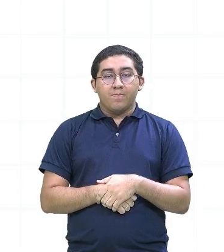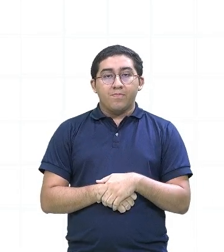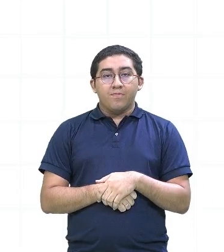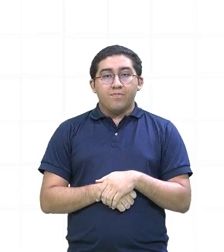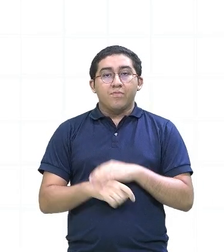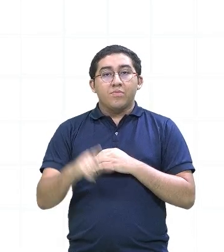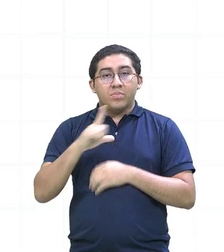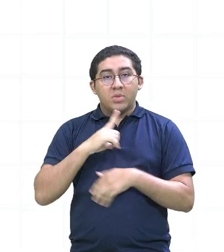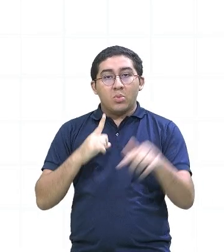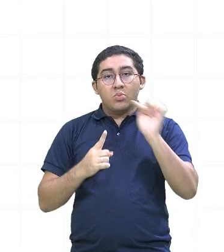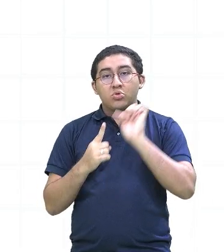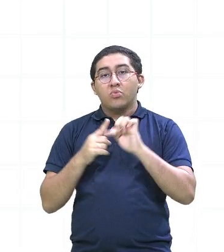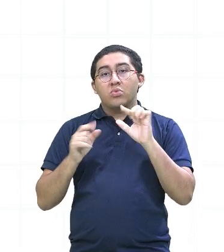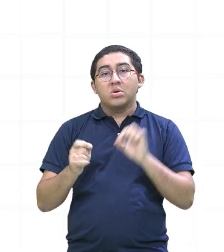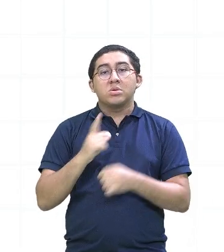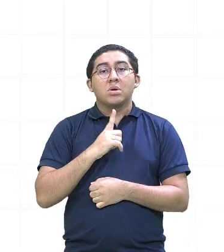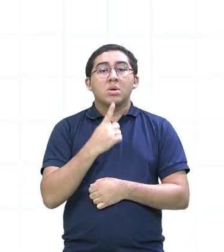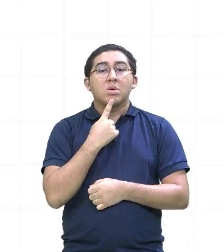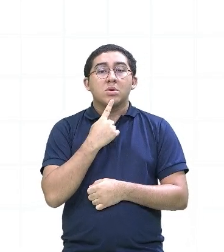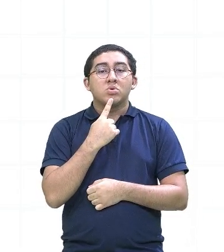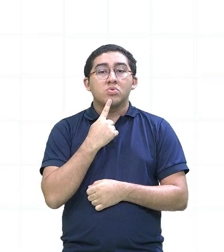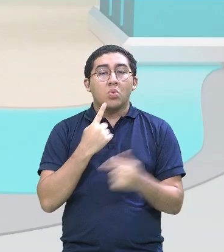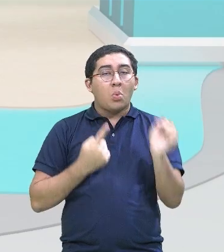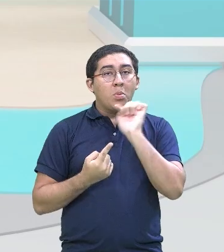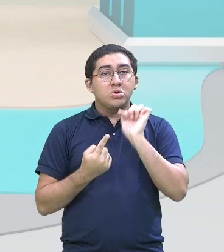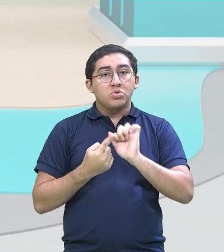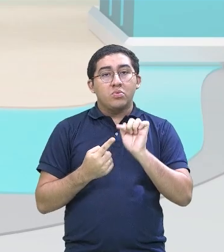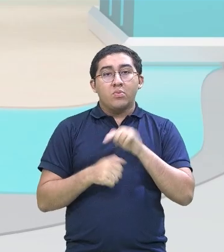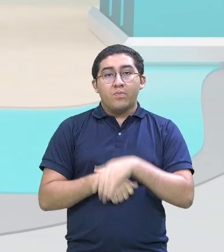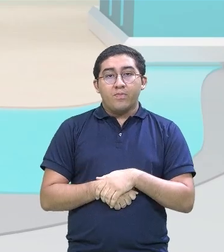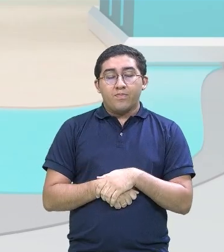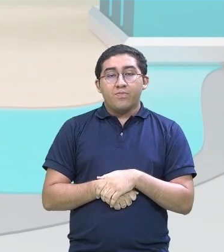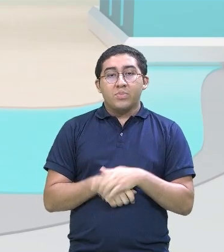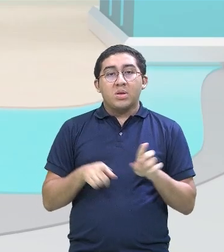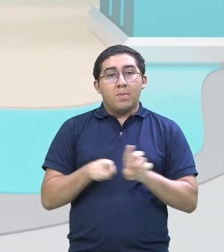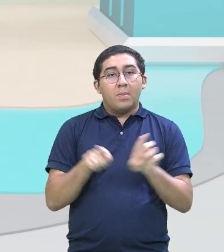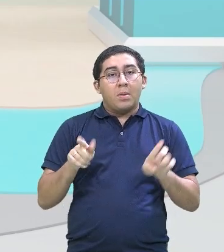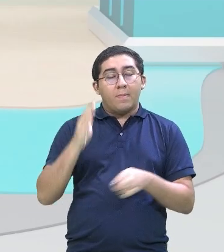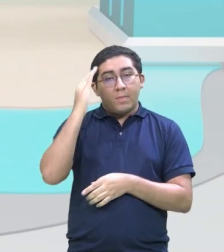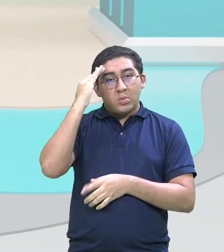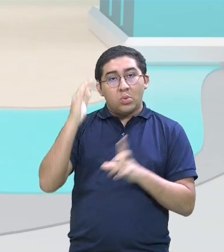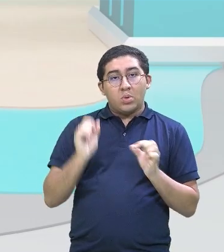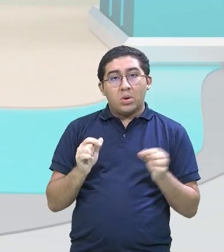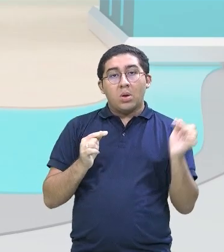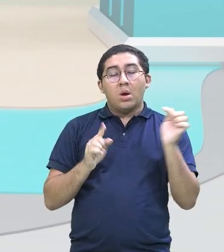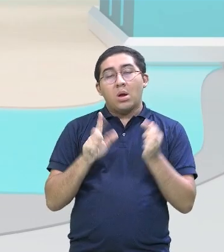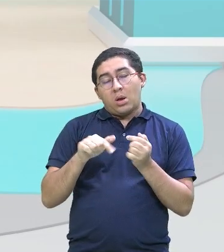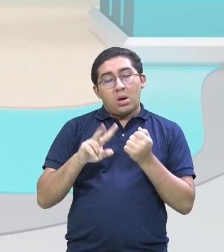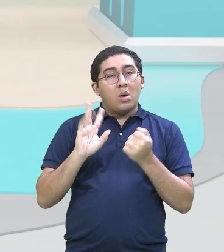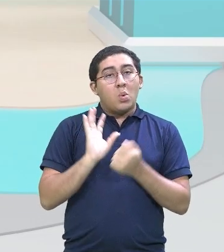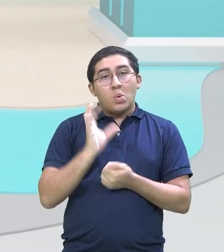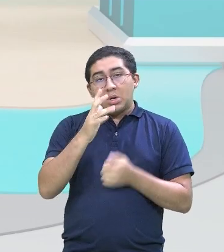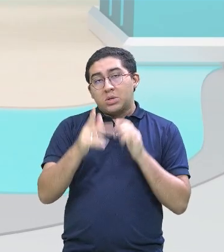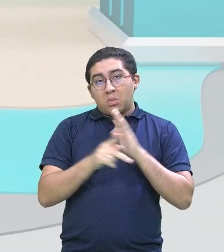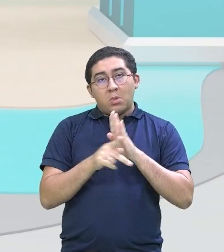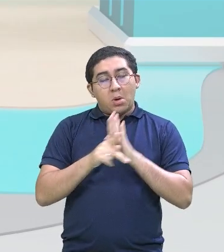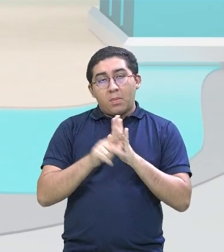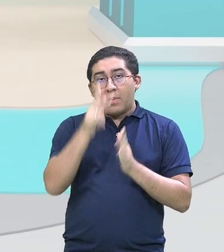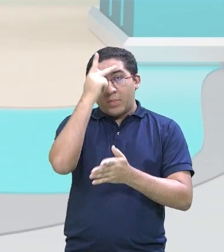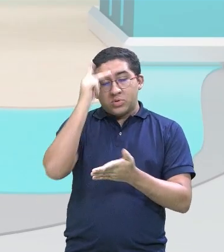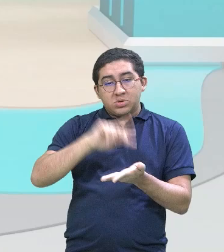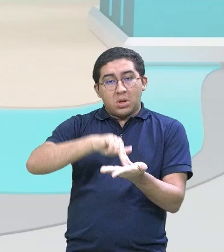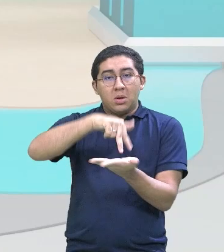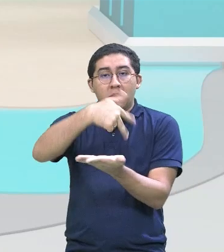soco objetivando atingir o queixo, que vai dar, principalmente, resulta muito em nocaute, né, esses tipos